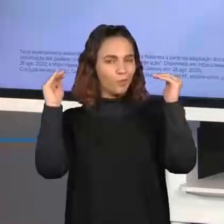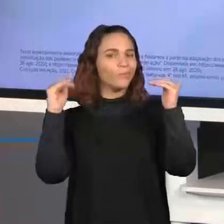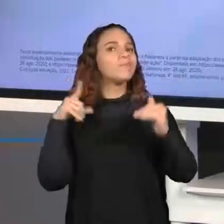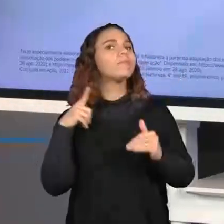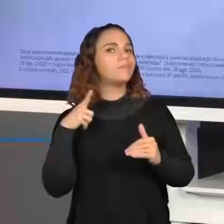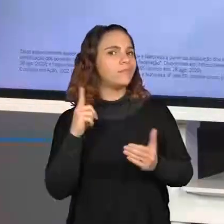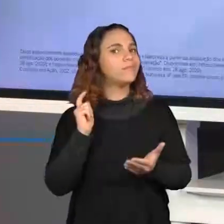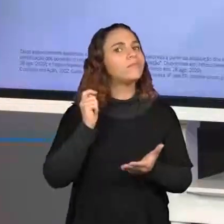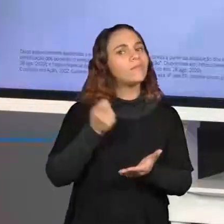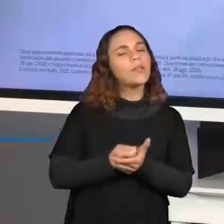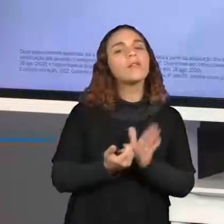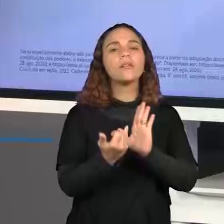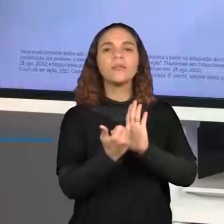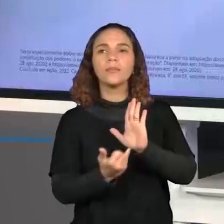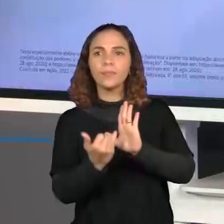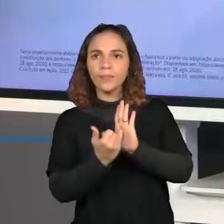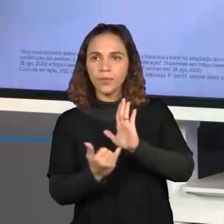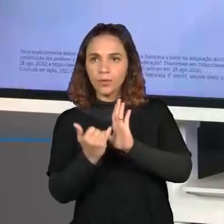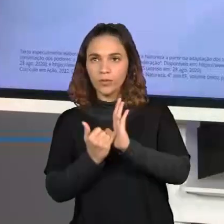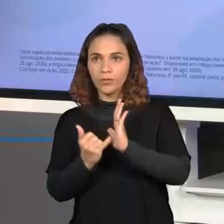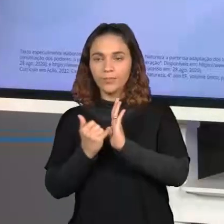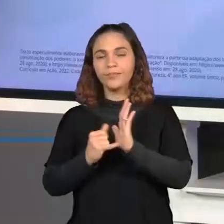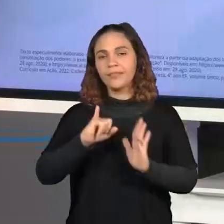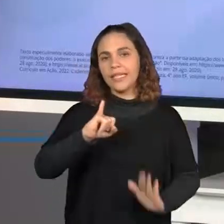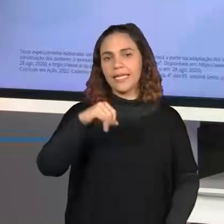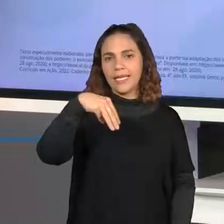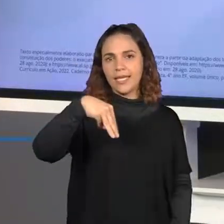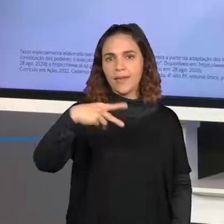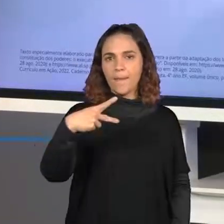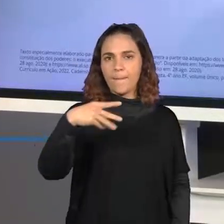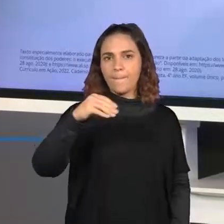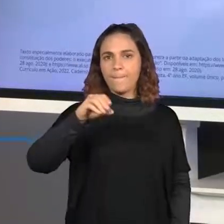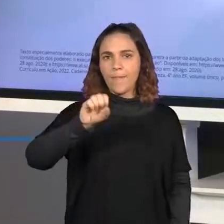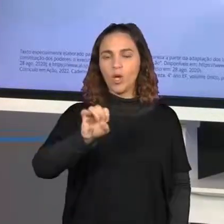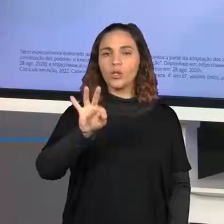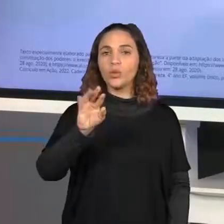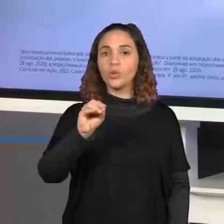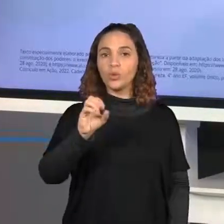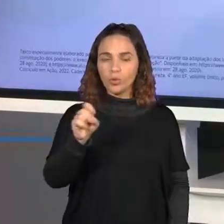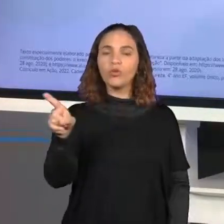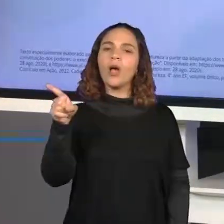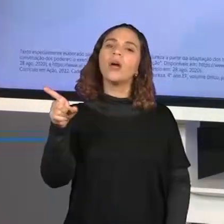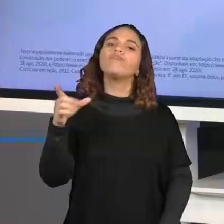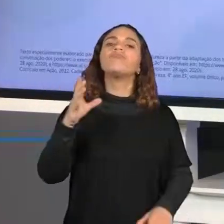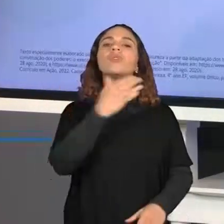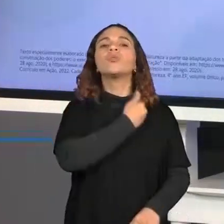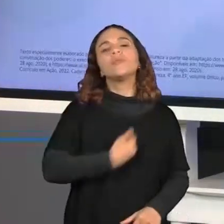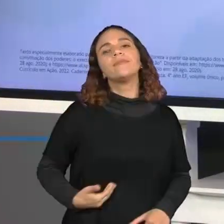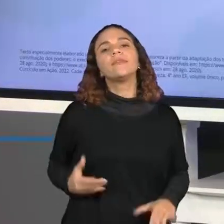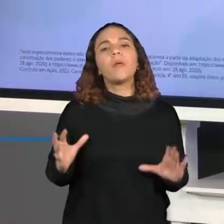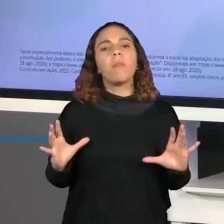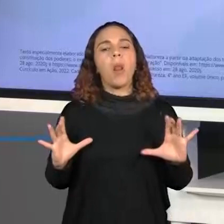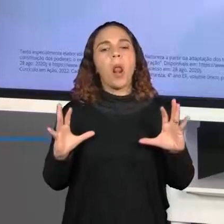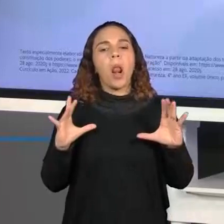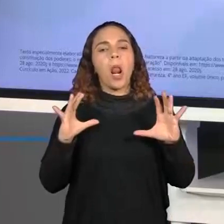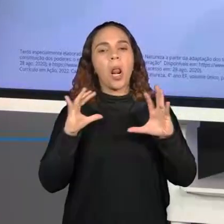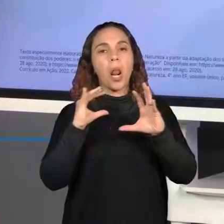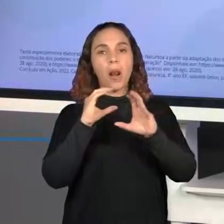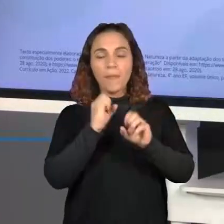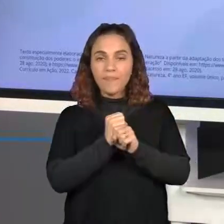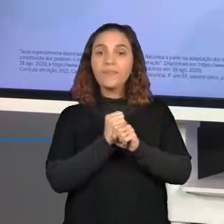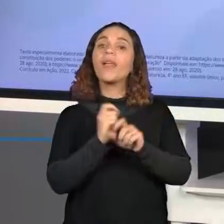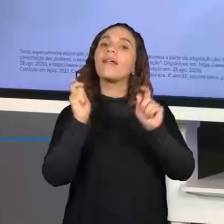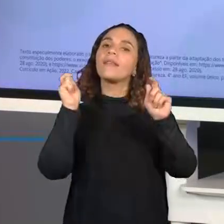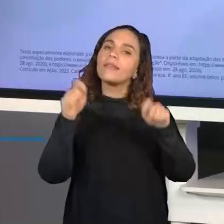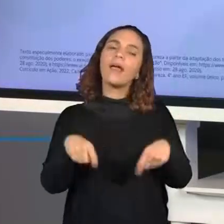acabam pagando impostos para o governo. E esses impostos se transformam em quê? Em dinheiro, em recurso, que pode ser feito aí,